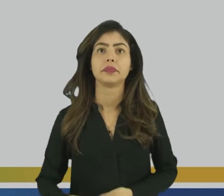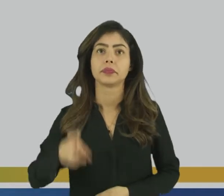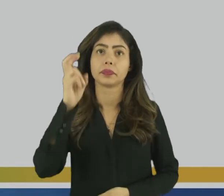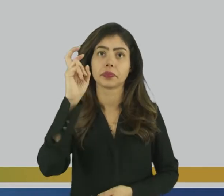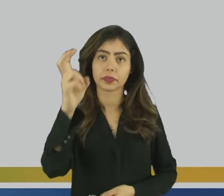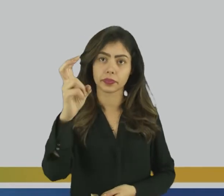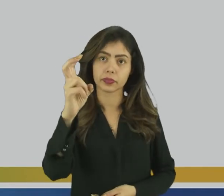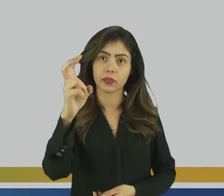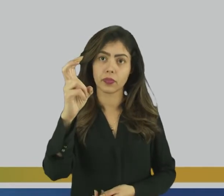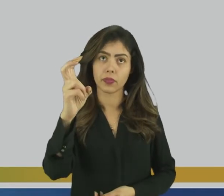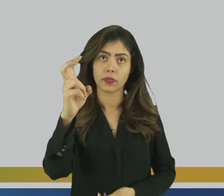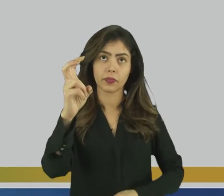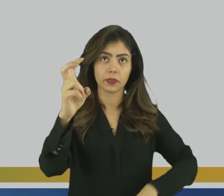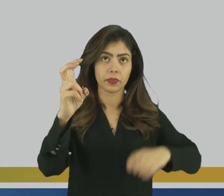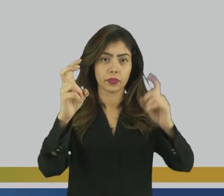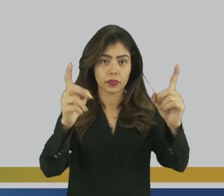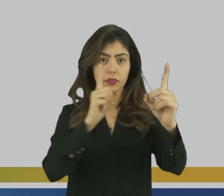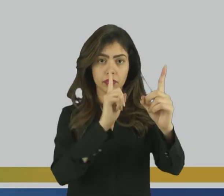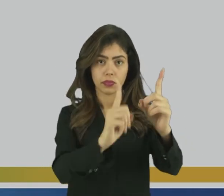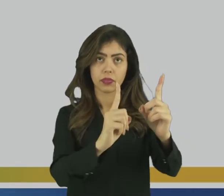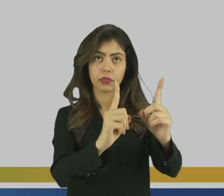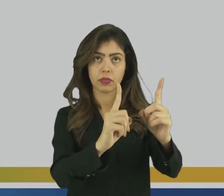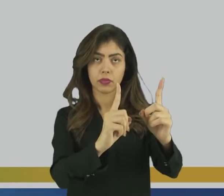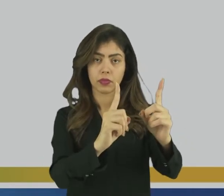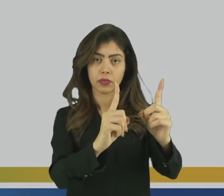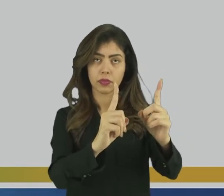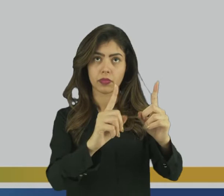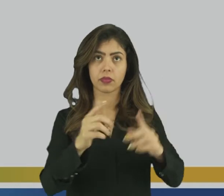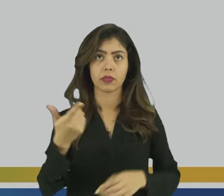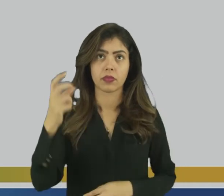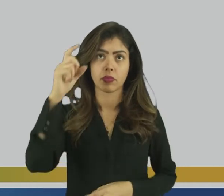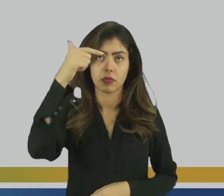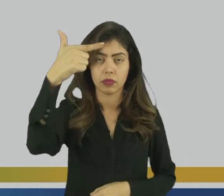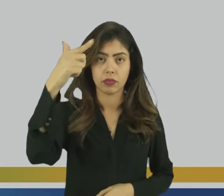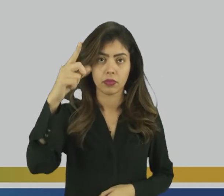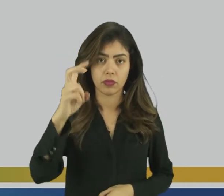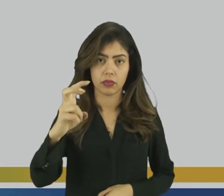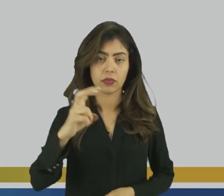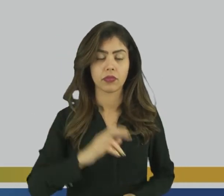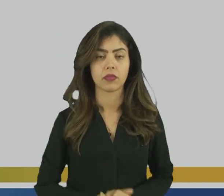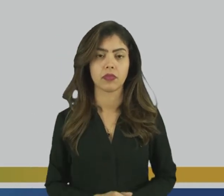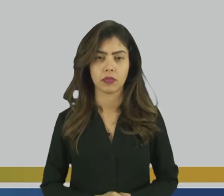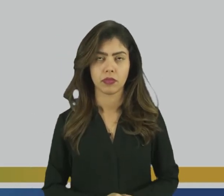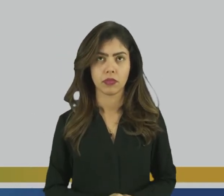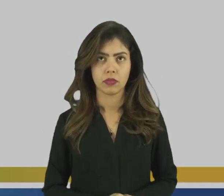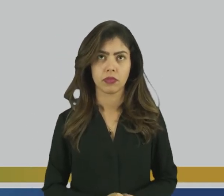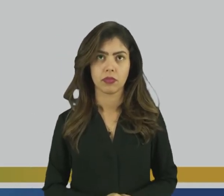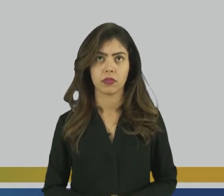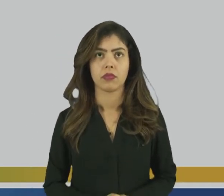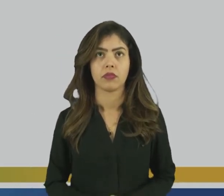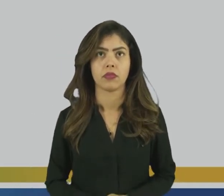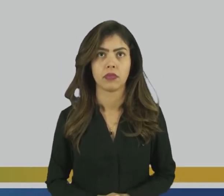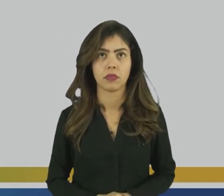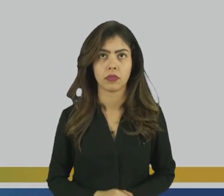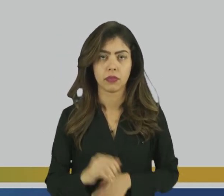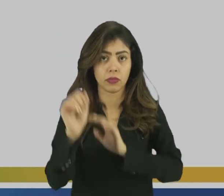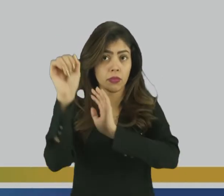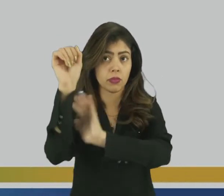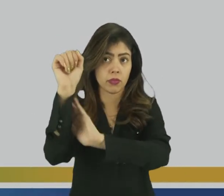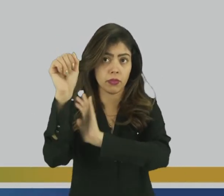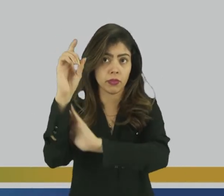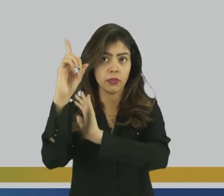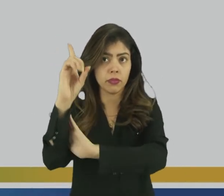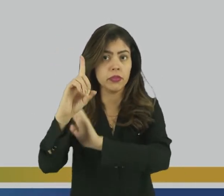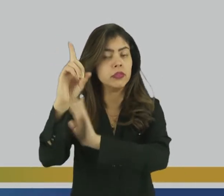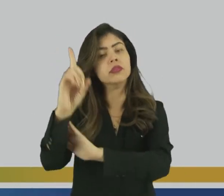mesmo. 5 dividido para 5 vai dar 1 e 1 repete. Então, quando a gente encontra 1, terminou e vamos olhar para a direita e